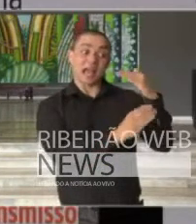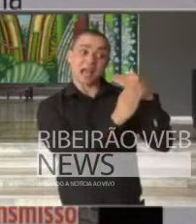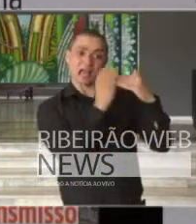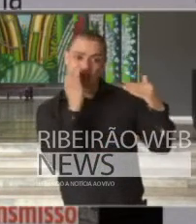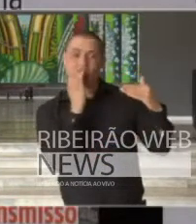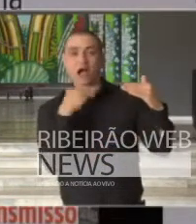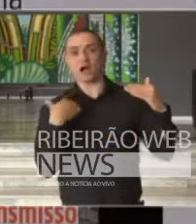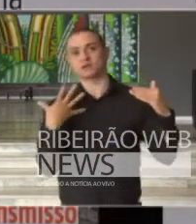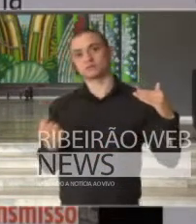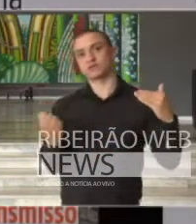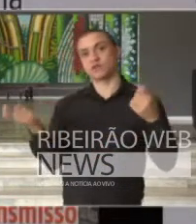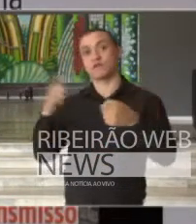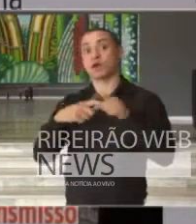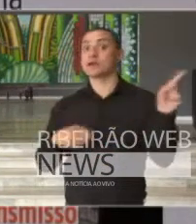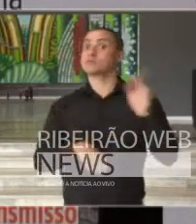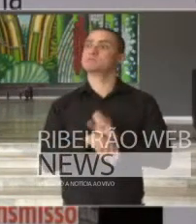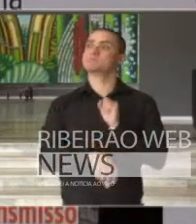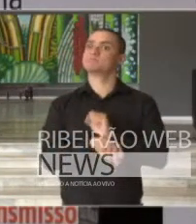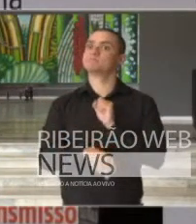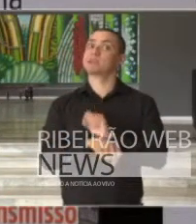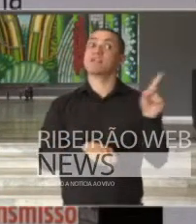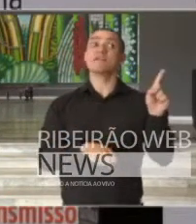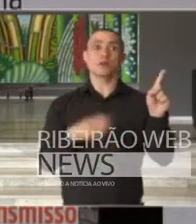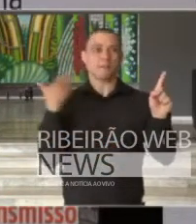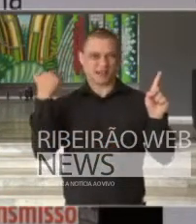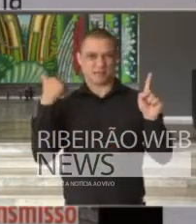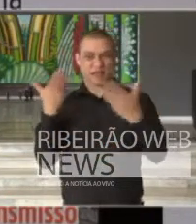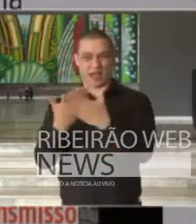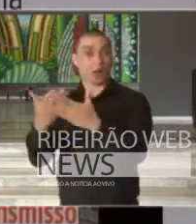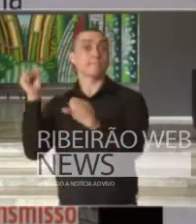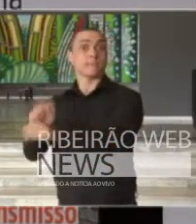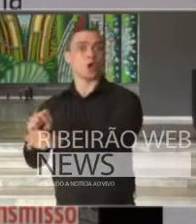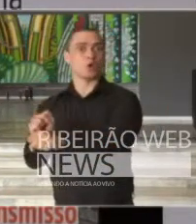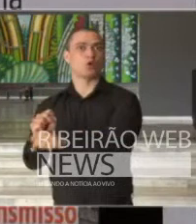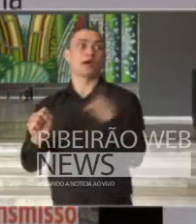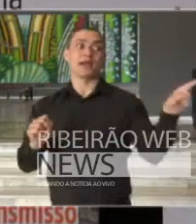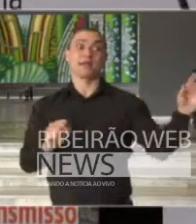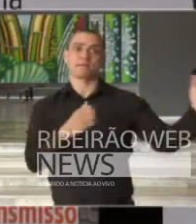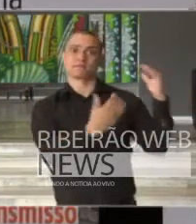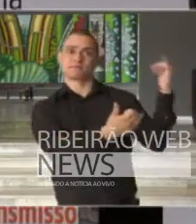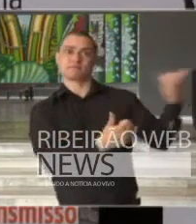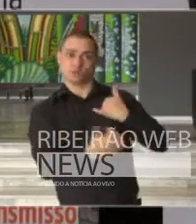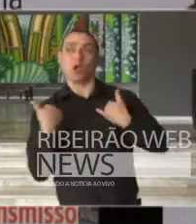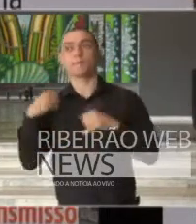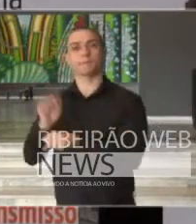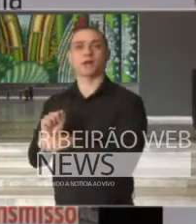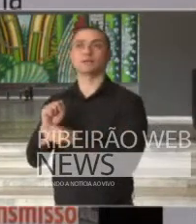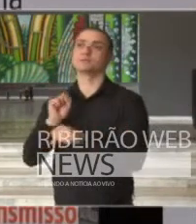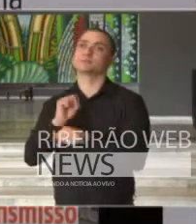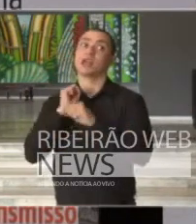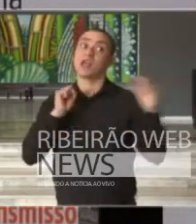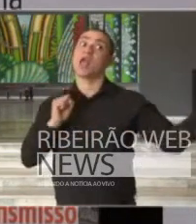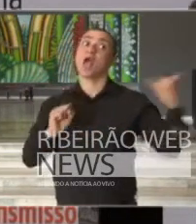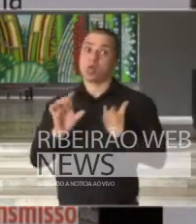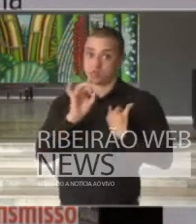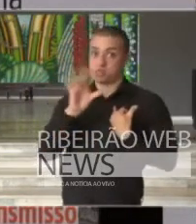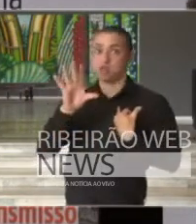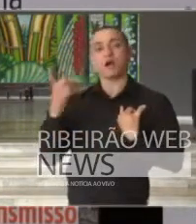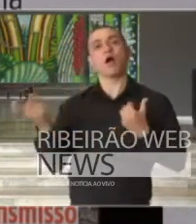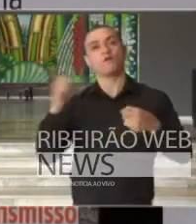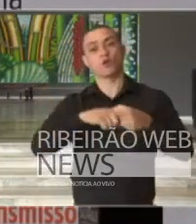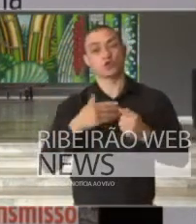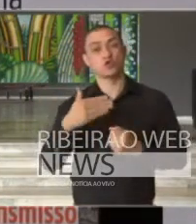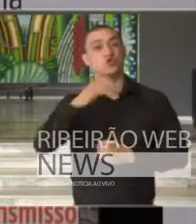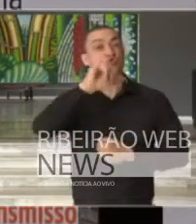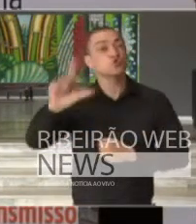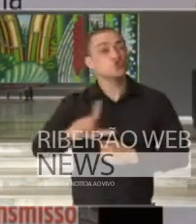duas áreas nos determinaram que deveríamos parar, e voltaremos também com essa determinação. Então, eventualmente, um possível, na verdade, retorno em